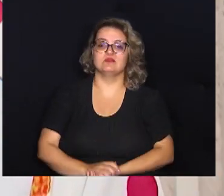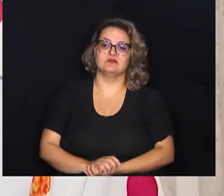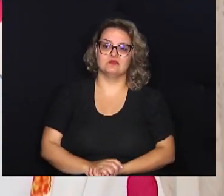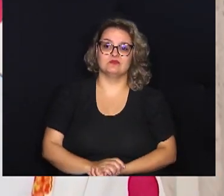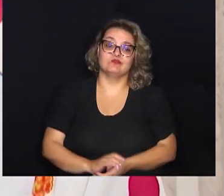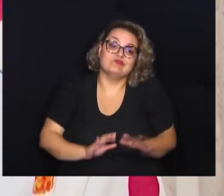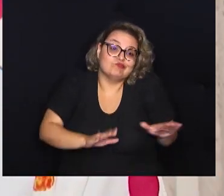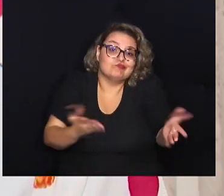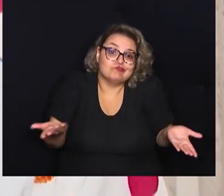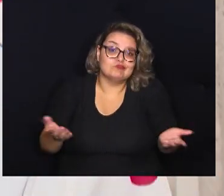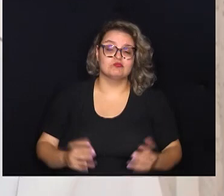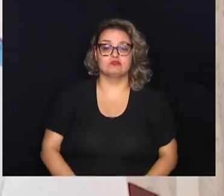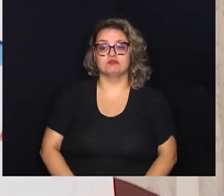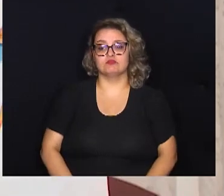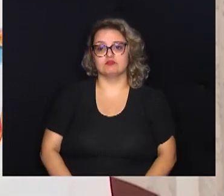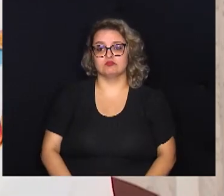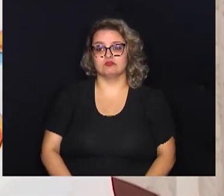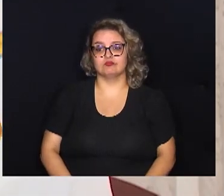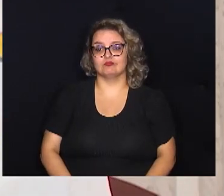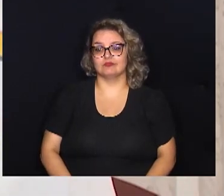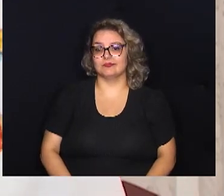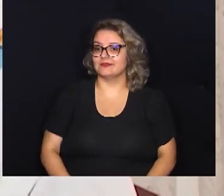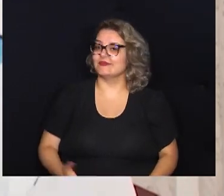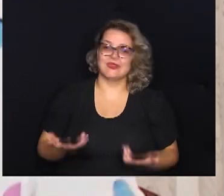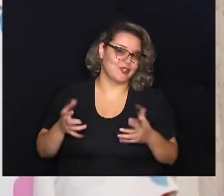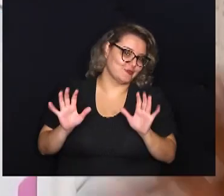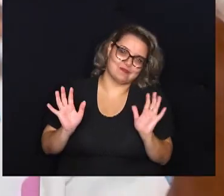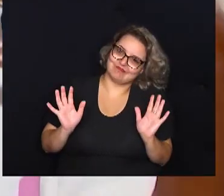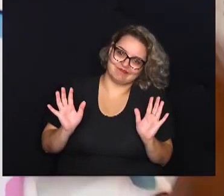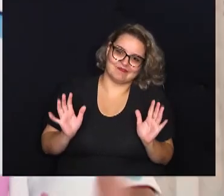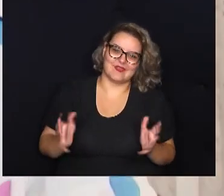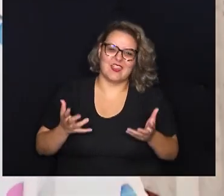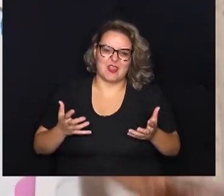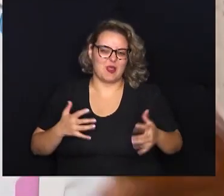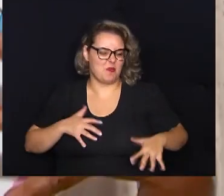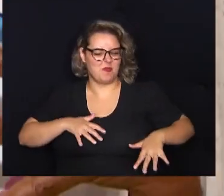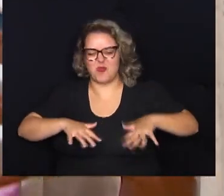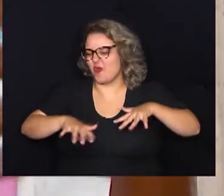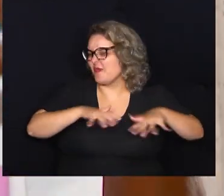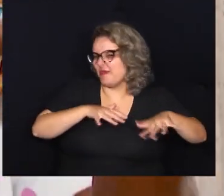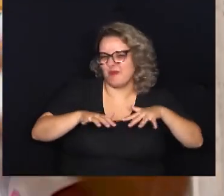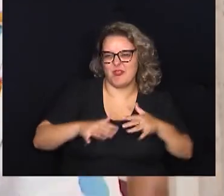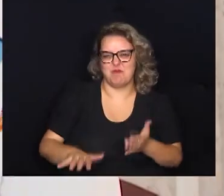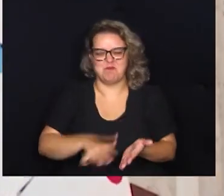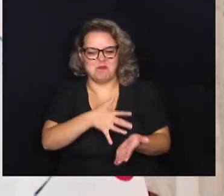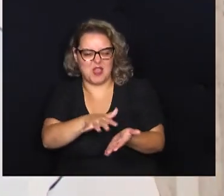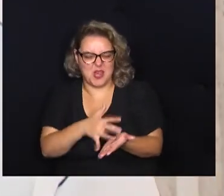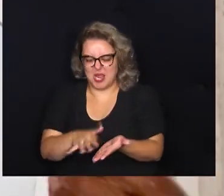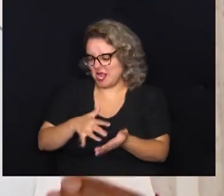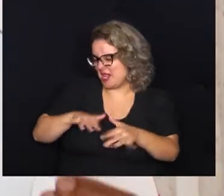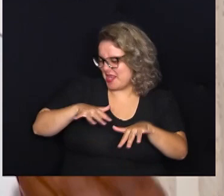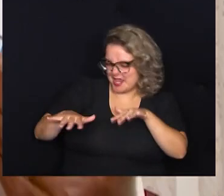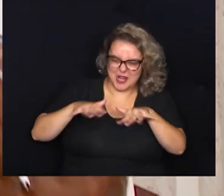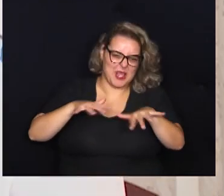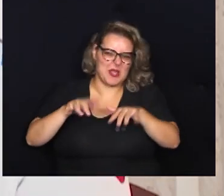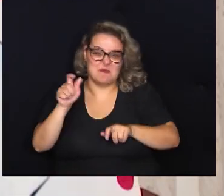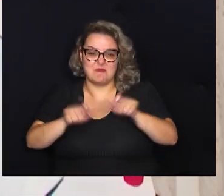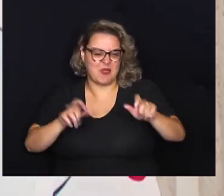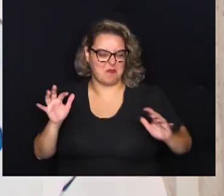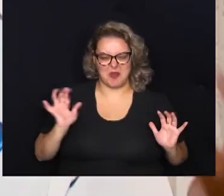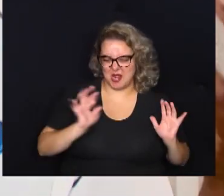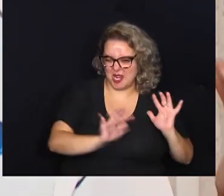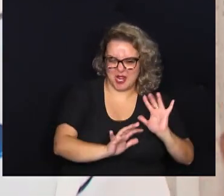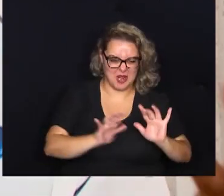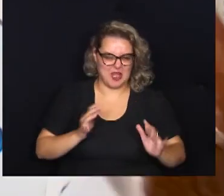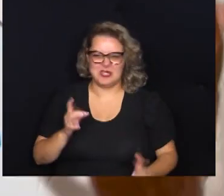ficou. E não é isso que a gente queria, né? A gente queria ver aquele sambão, aquele movimento de gente de